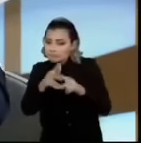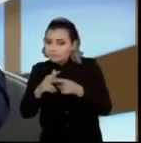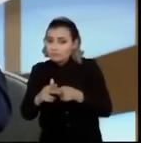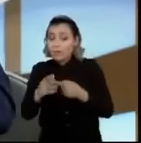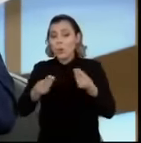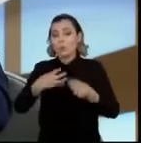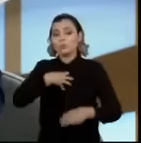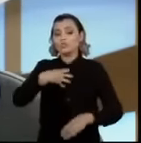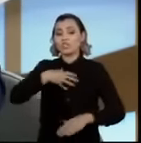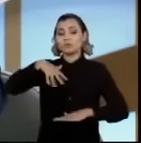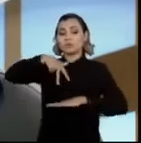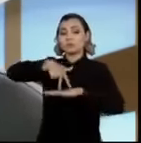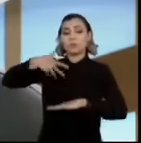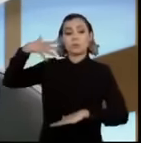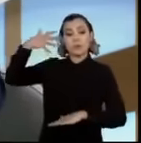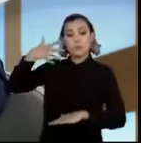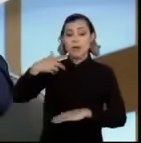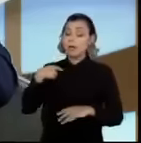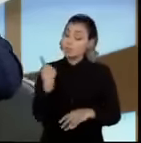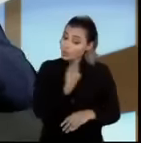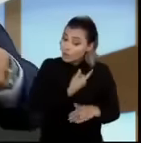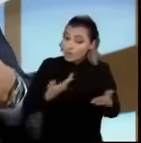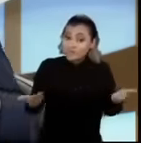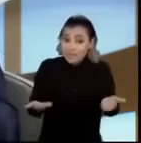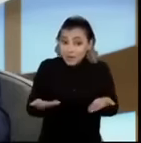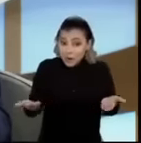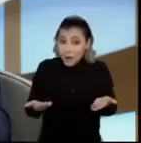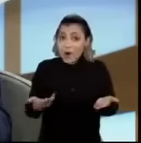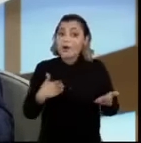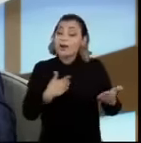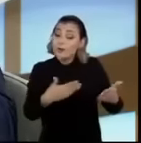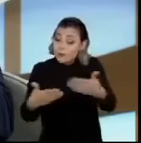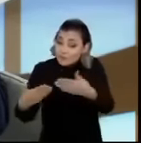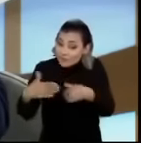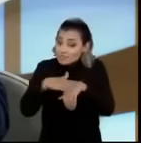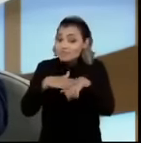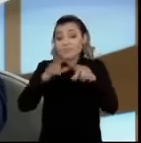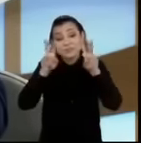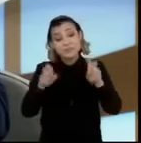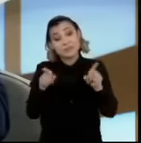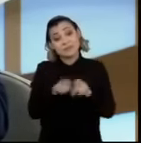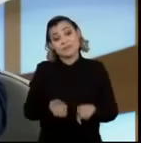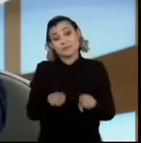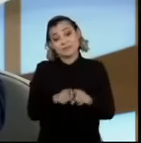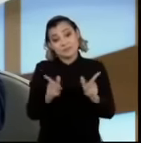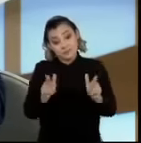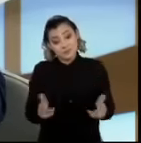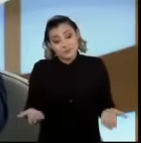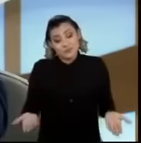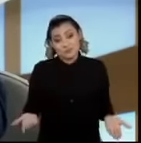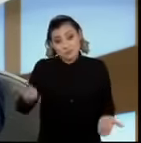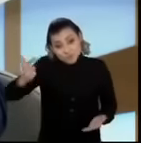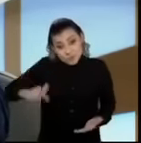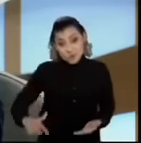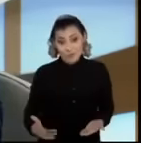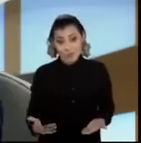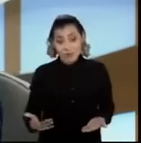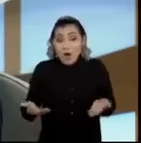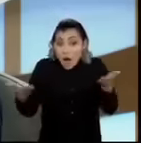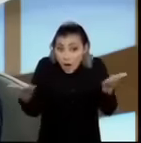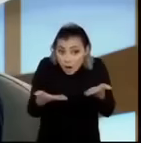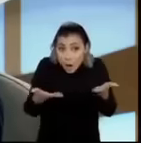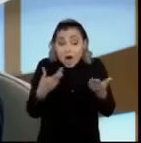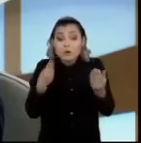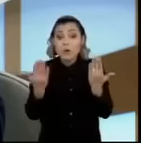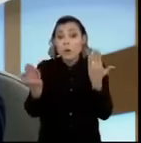ou da retórica. Tanto que nós estamos aqui rediscutindo isso e talvez nesse momento fazendo um primeiro grande